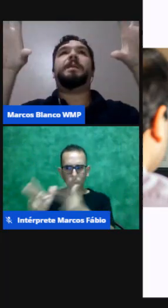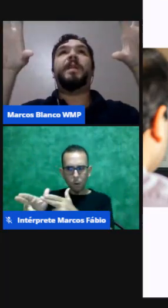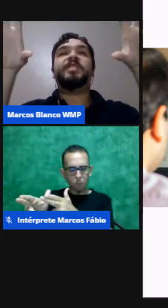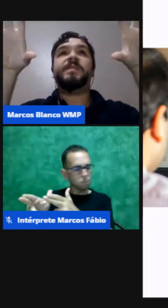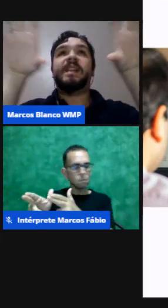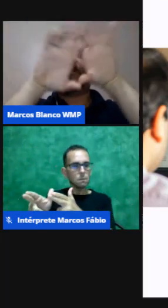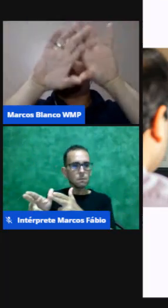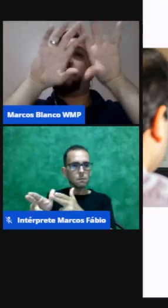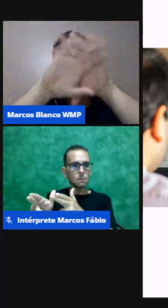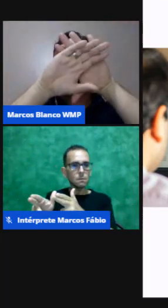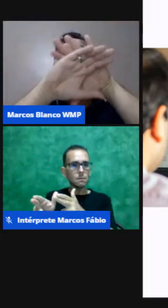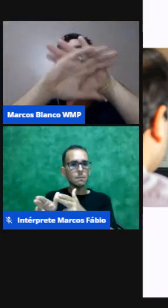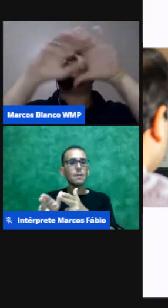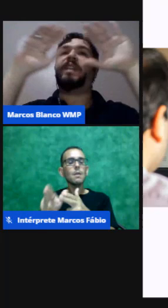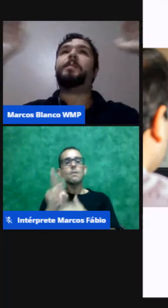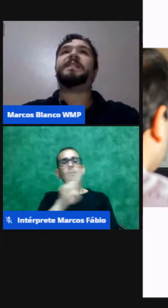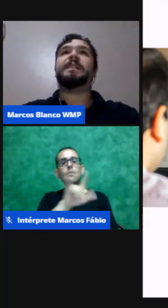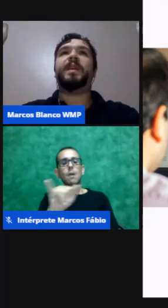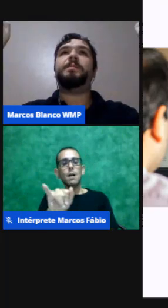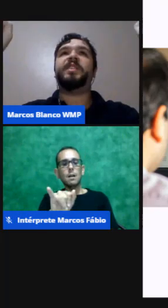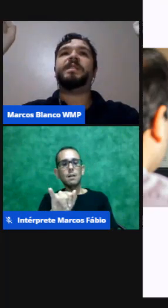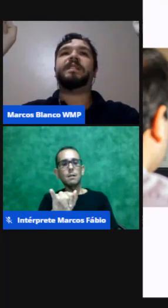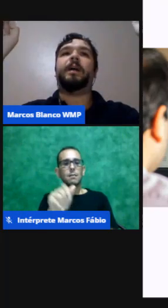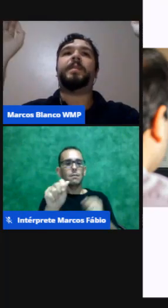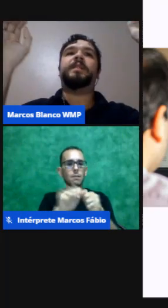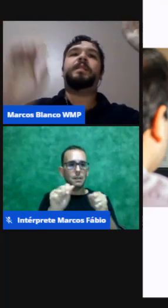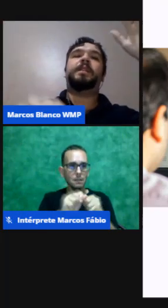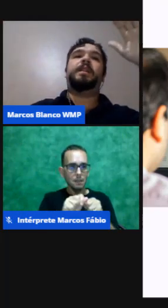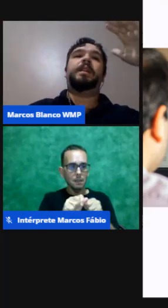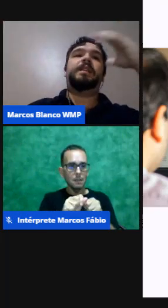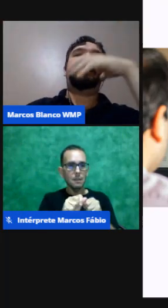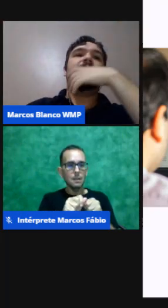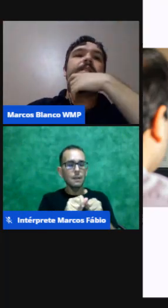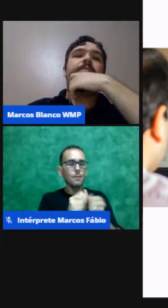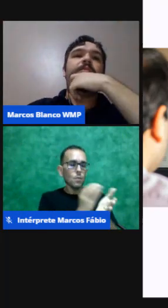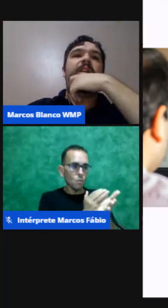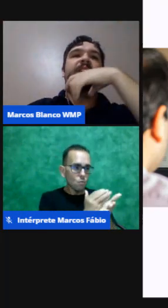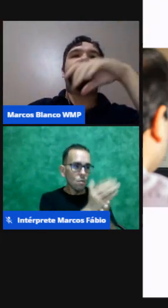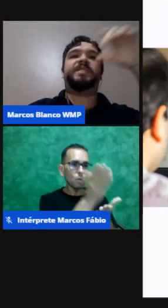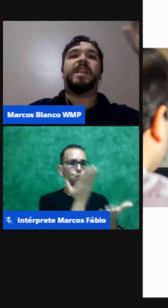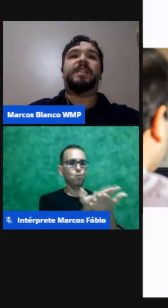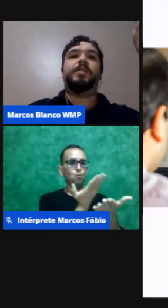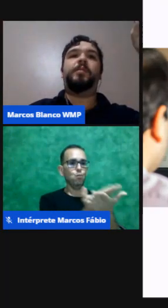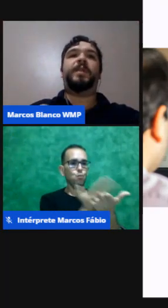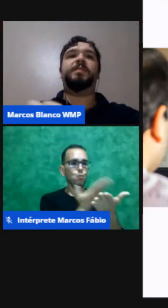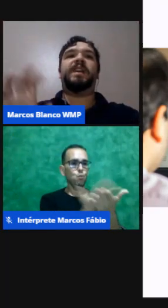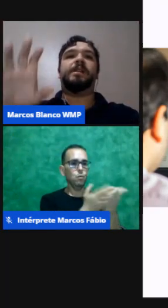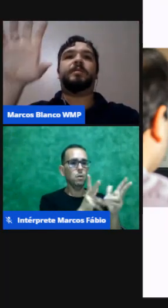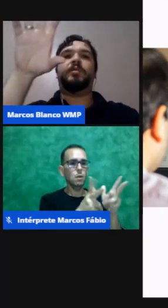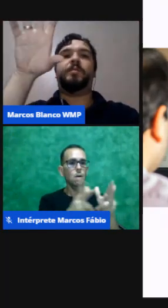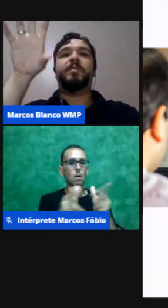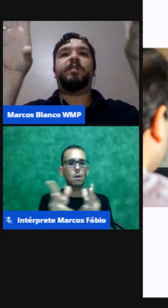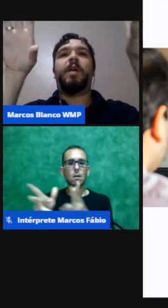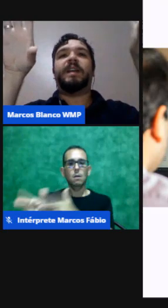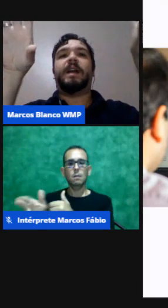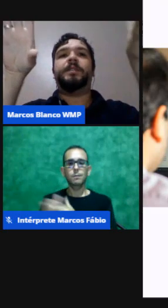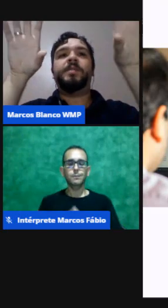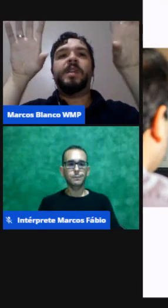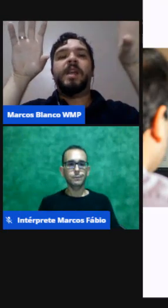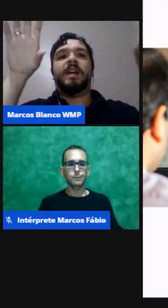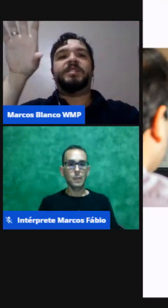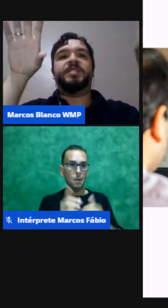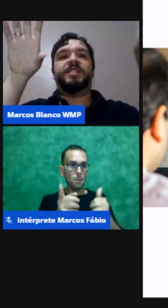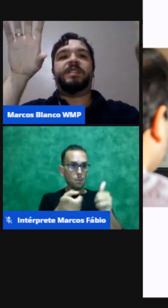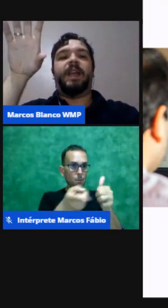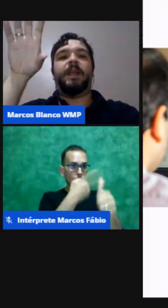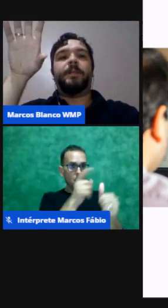Eles vão passar pela mesma, só que eles vão ter que passar pela mesma etapa. Então, a gente tem aqui no primeiro